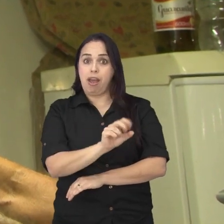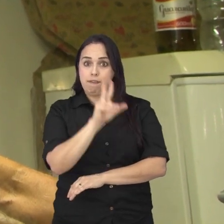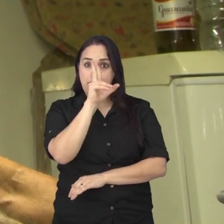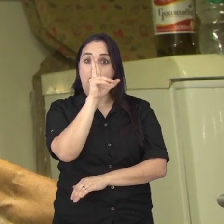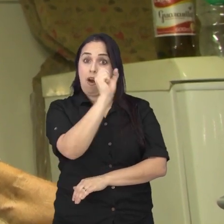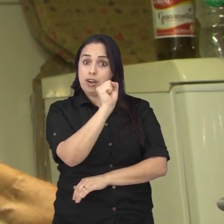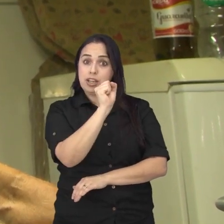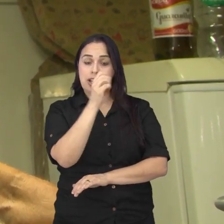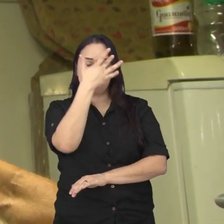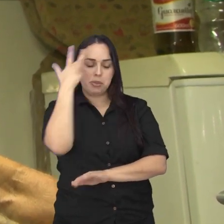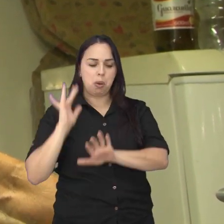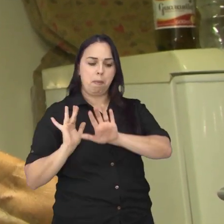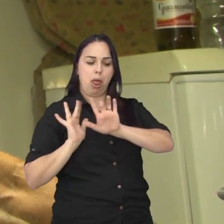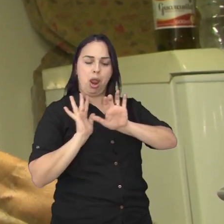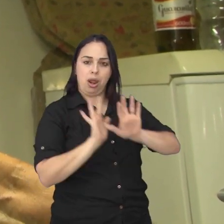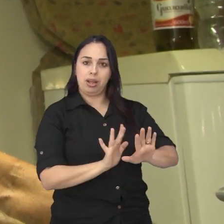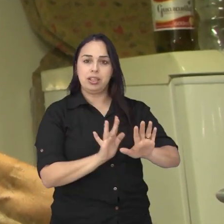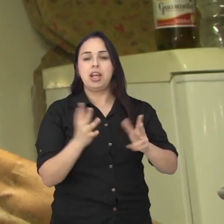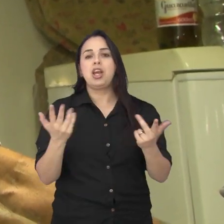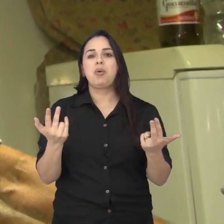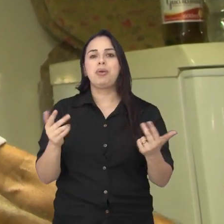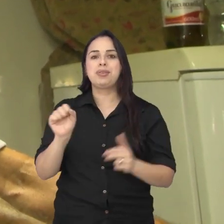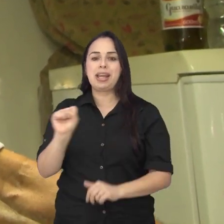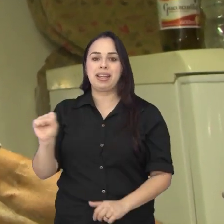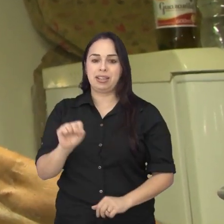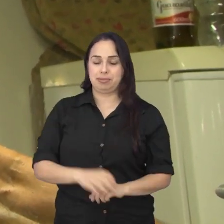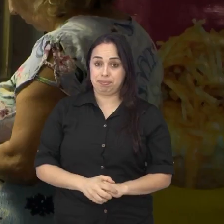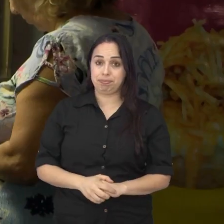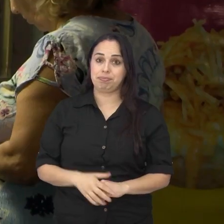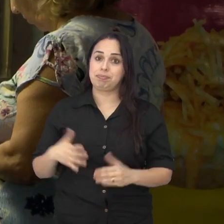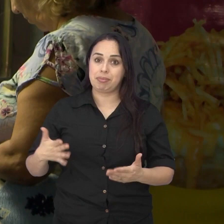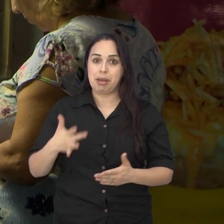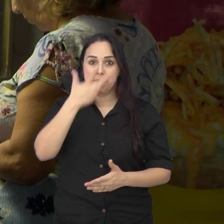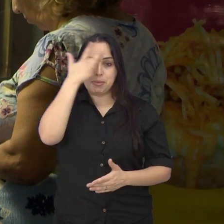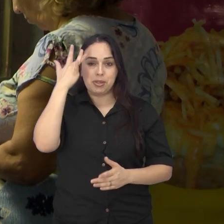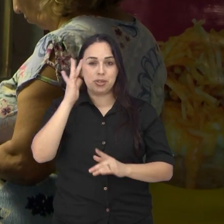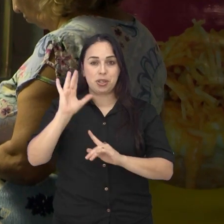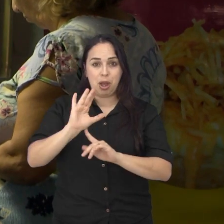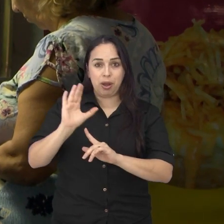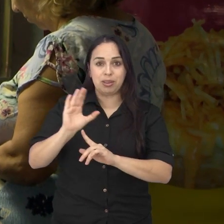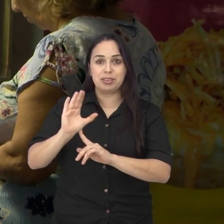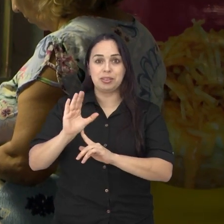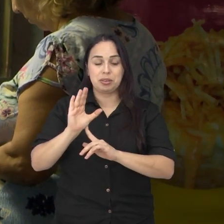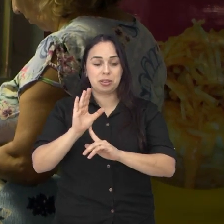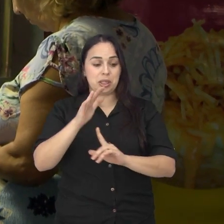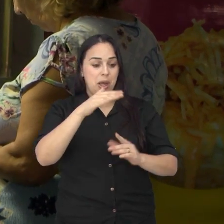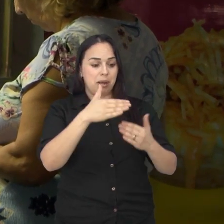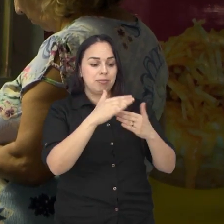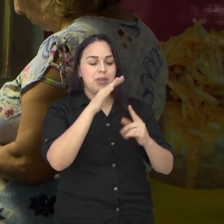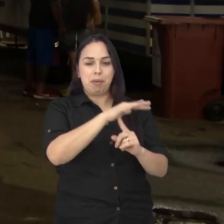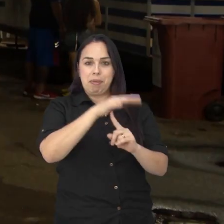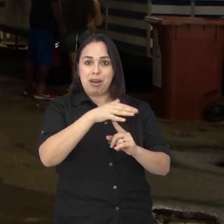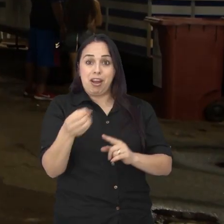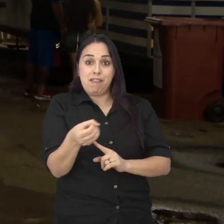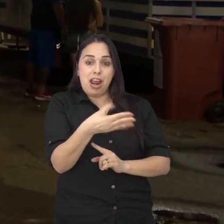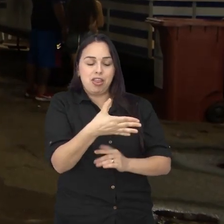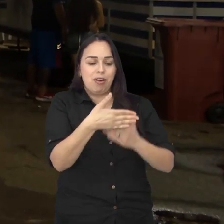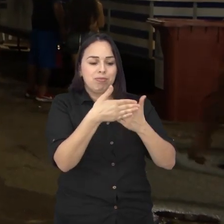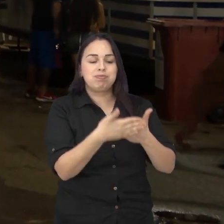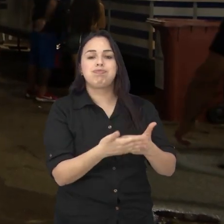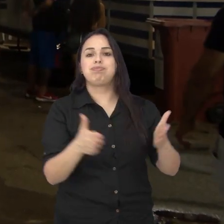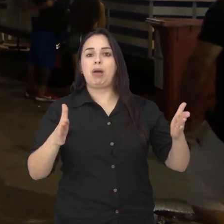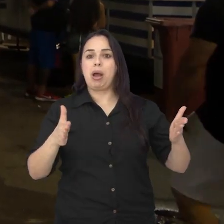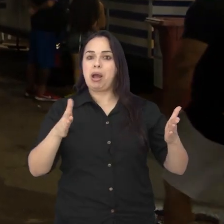certeza é mais forte, né, a parte comercial, como aqui no Satélite, né. Para os consumidores, a notícia da abertura de uma nova feira